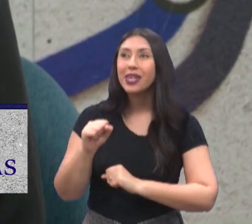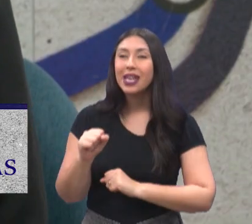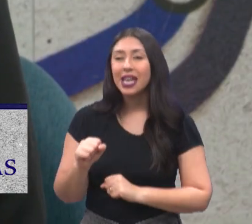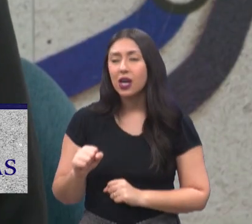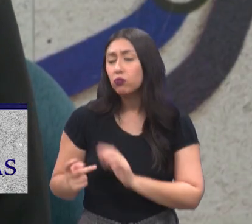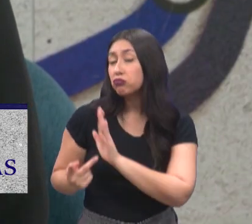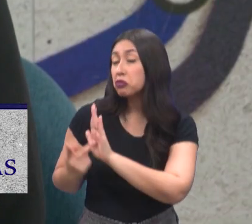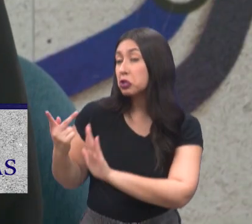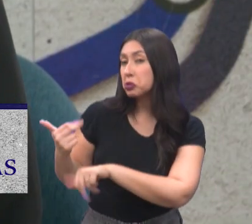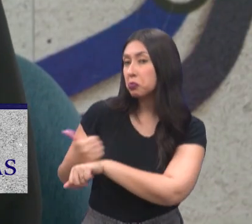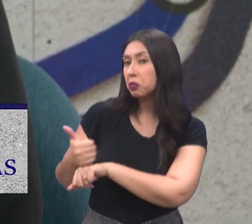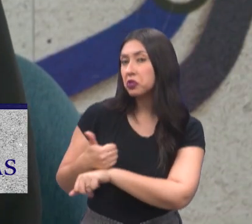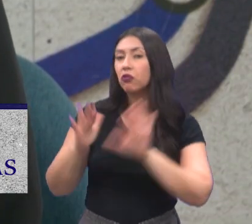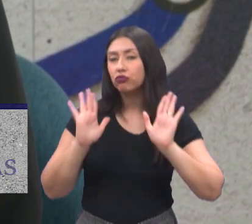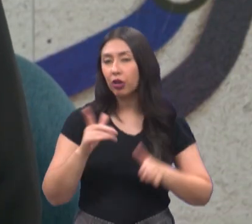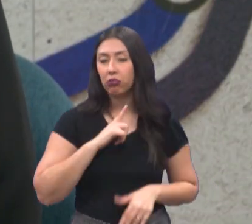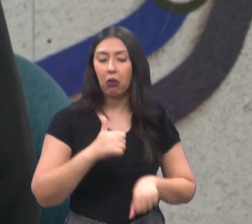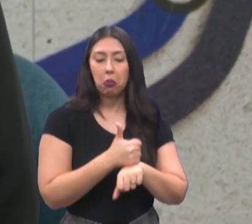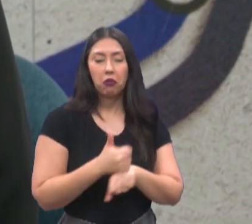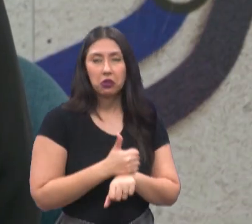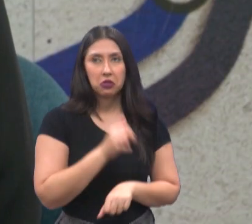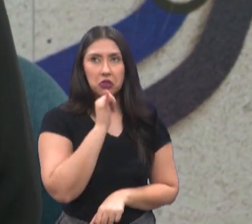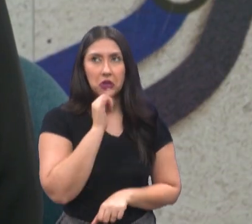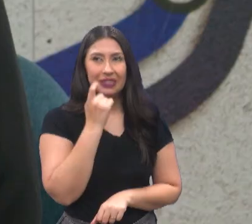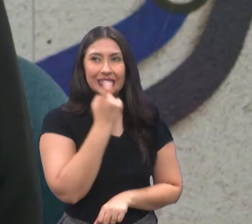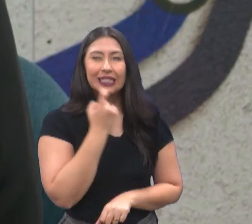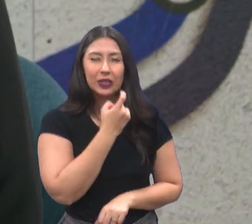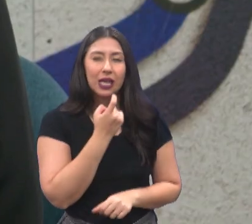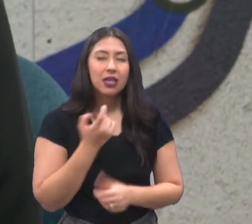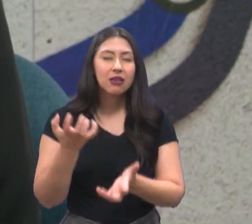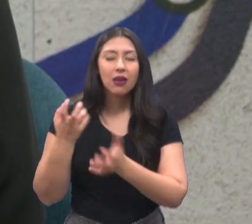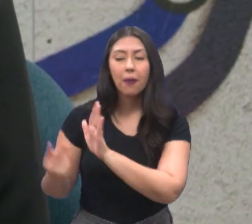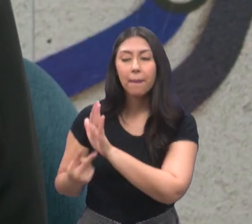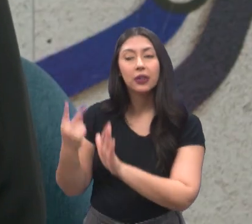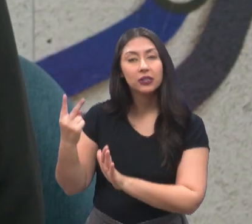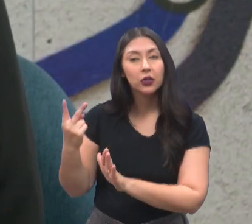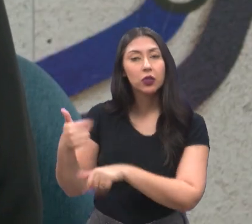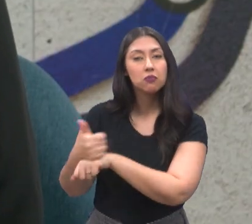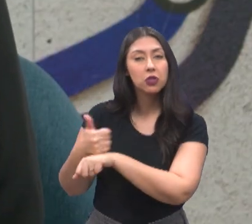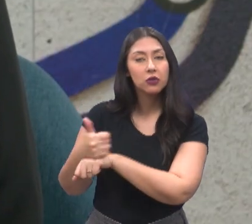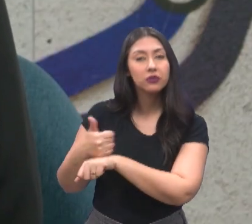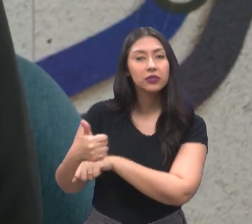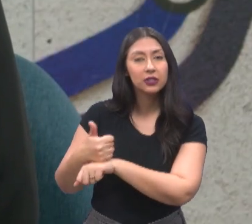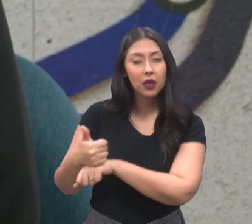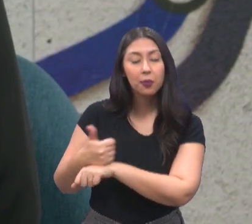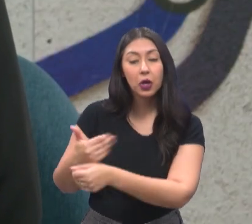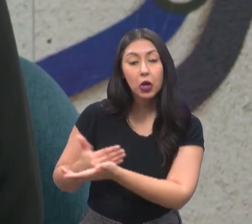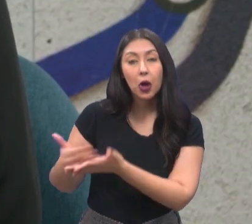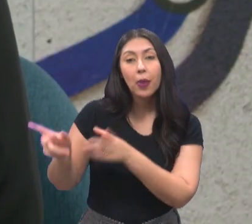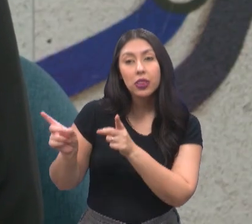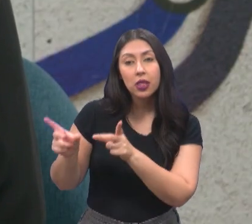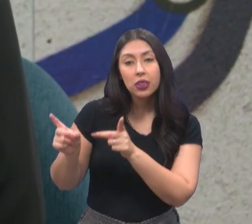a profissão dela, dentista, X, e aí ela vai vir fazer a aula para poder fazer esse comércio. Então